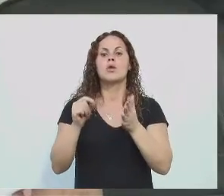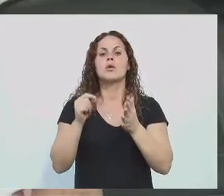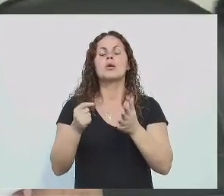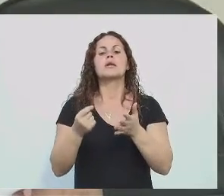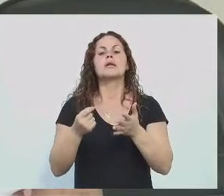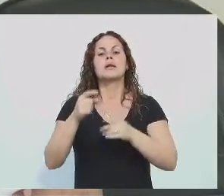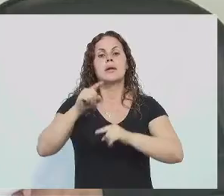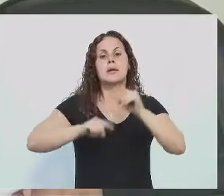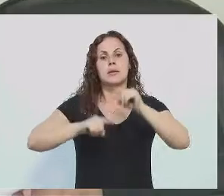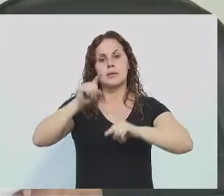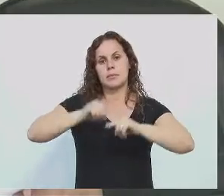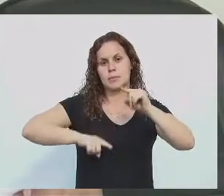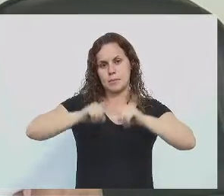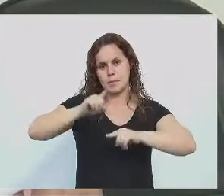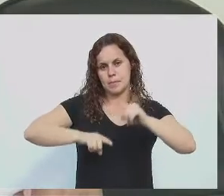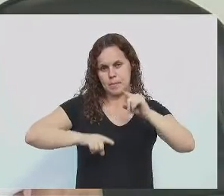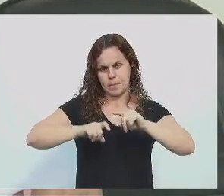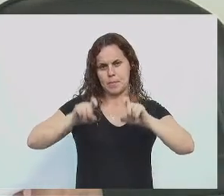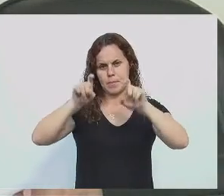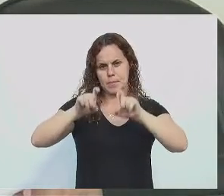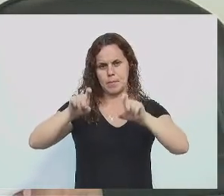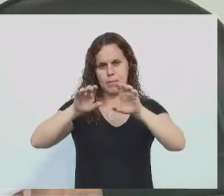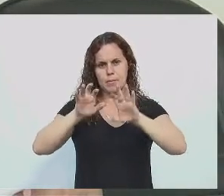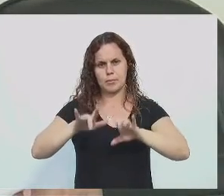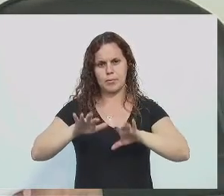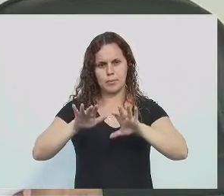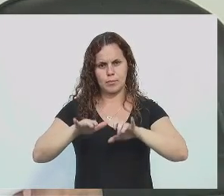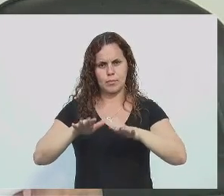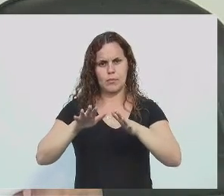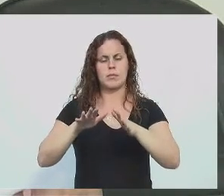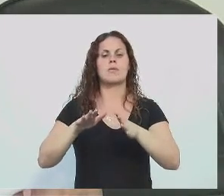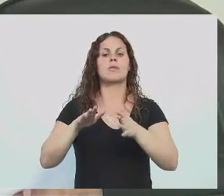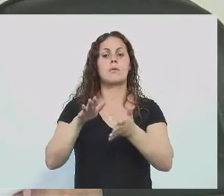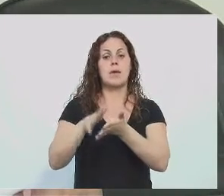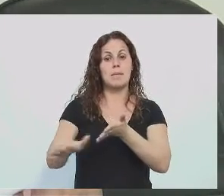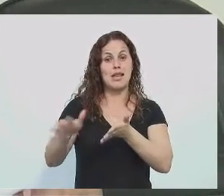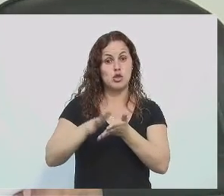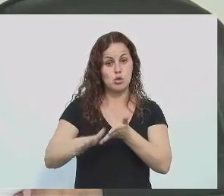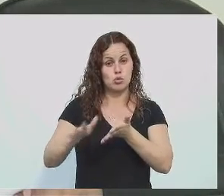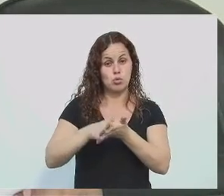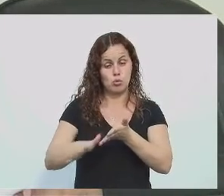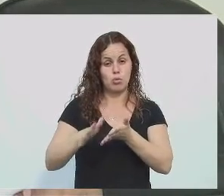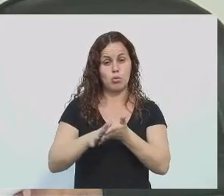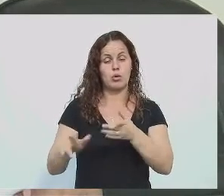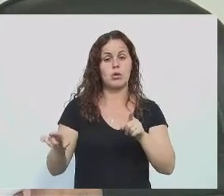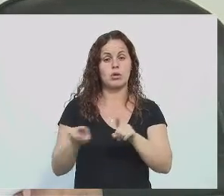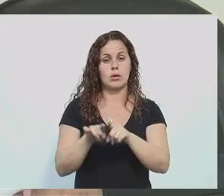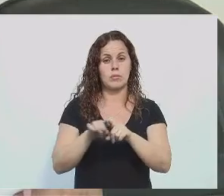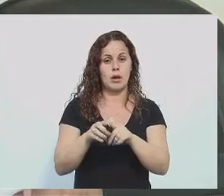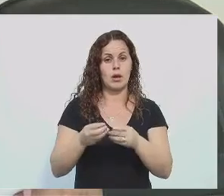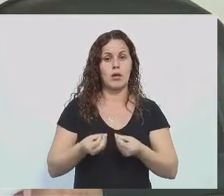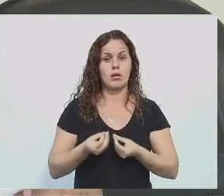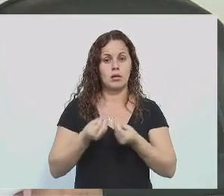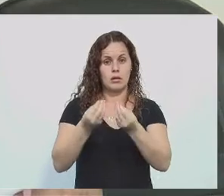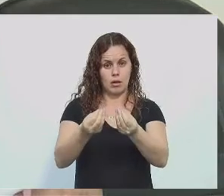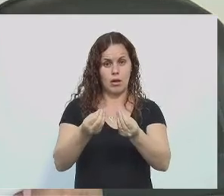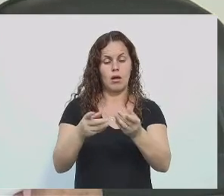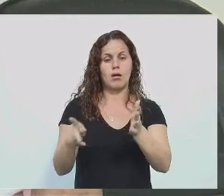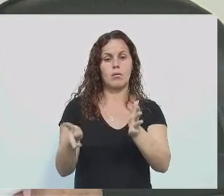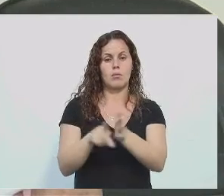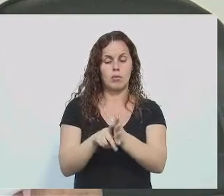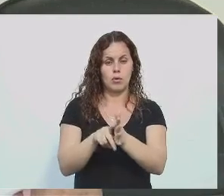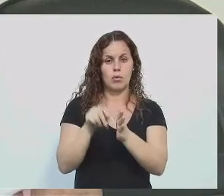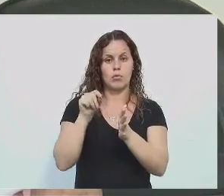equipamentos portáteis, coletores e impressoras para emissão e entrega simultânea